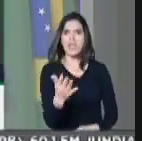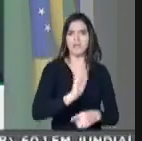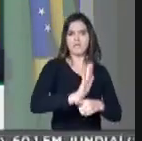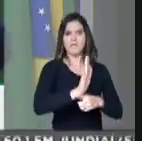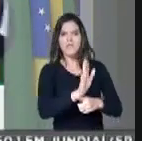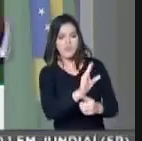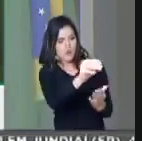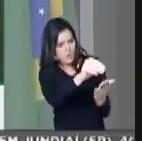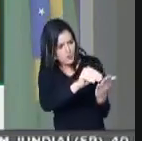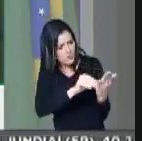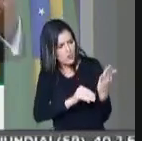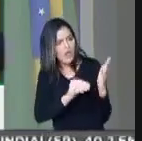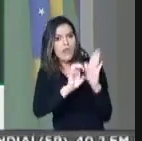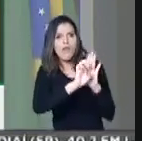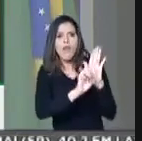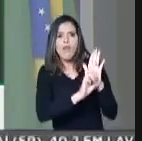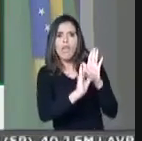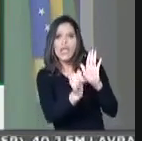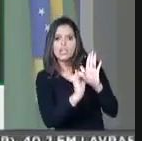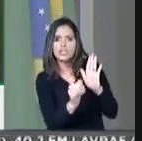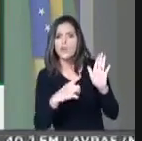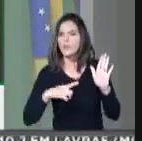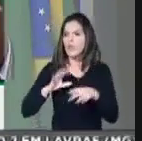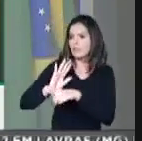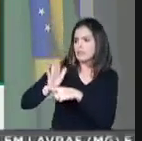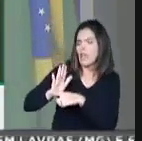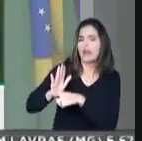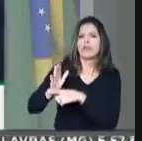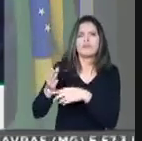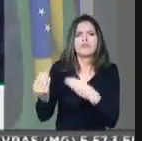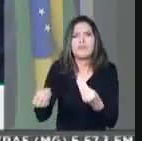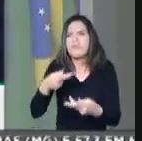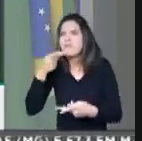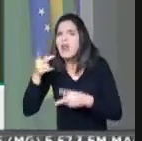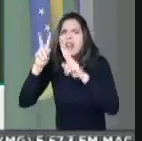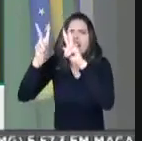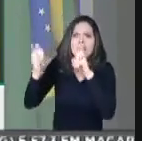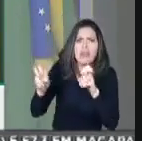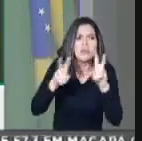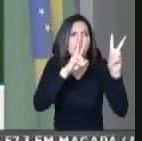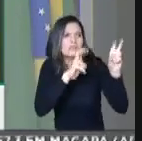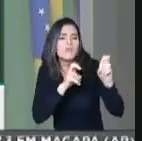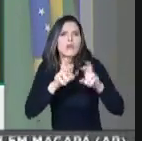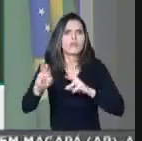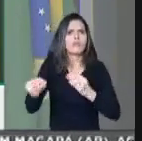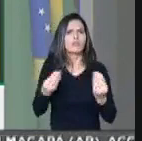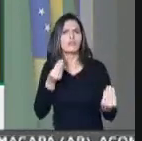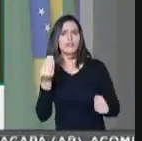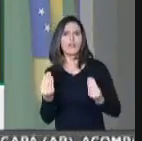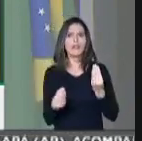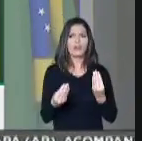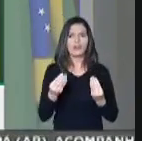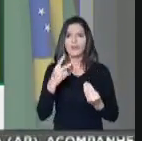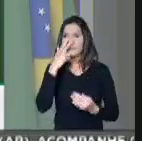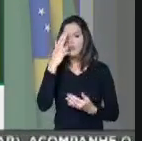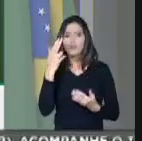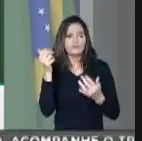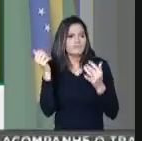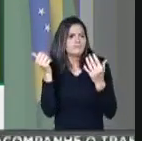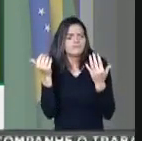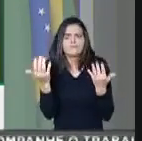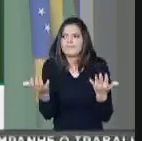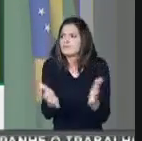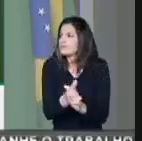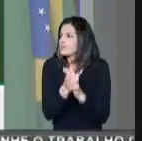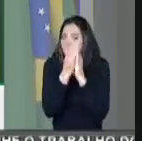inscrito no edital tem ou não essa ou aquela cena, fala ou não dessa ou daquela temática. Isso é o fundo do poço,